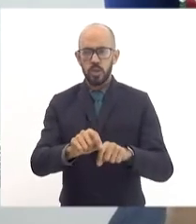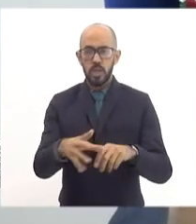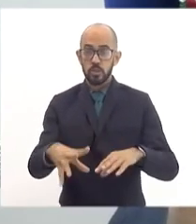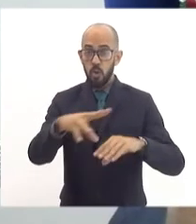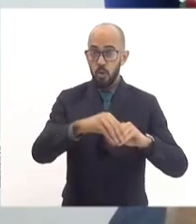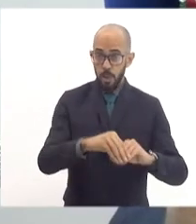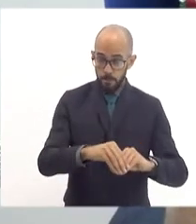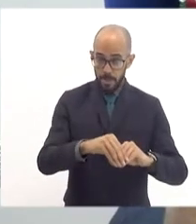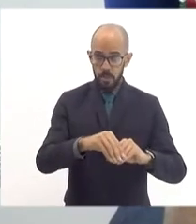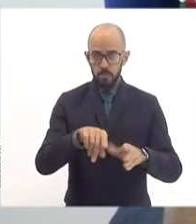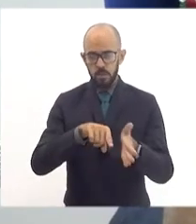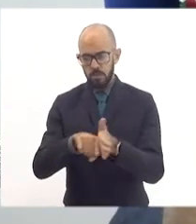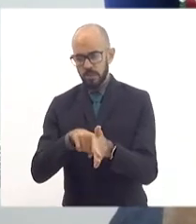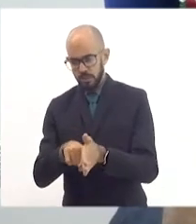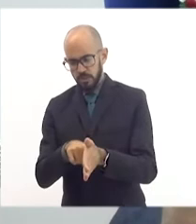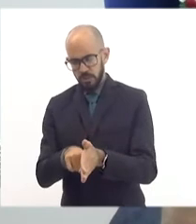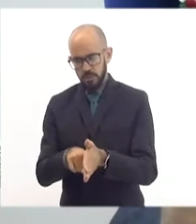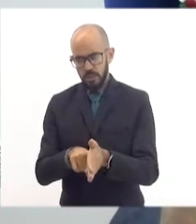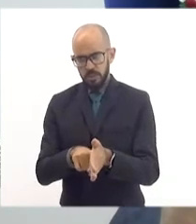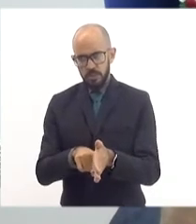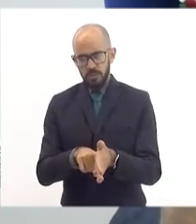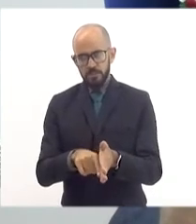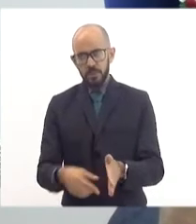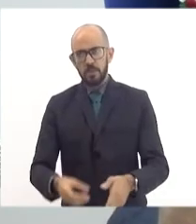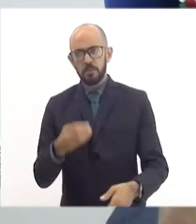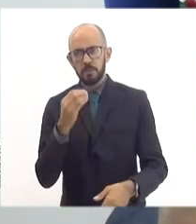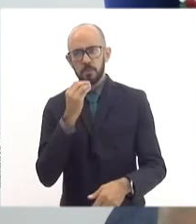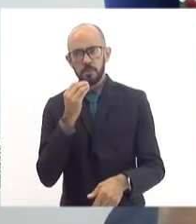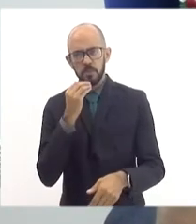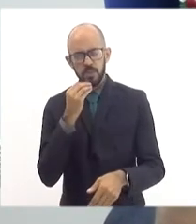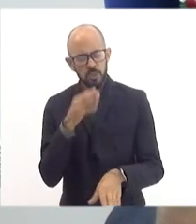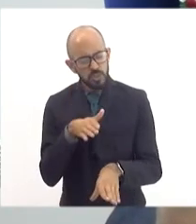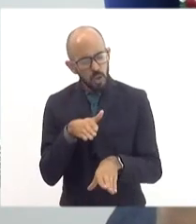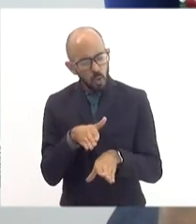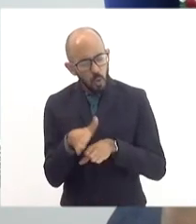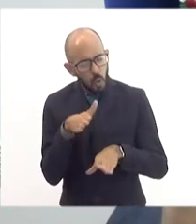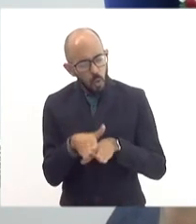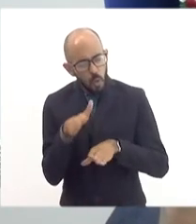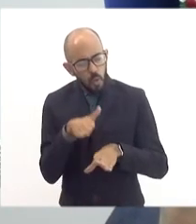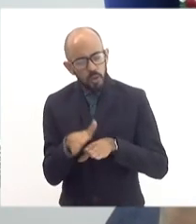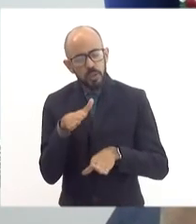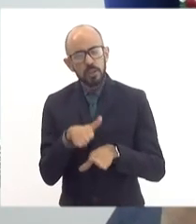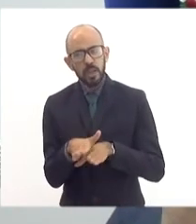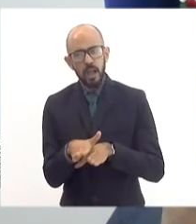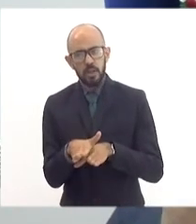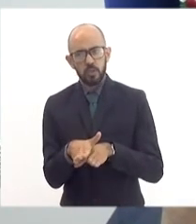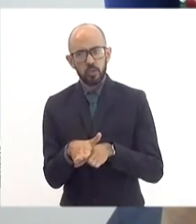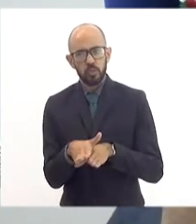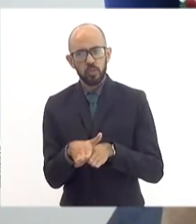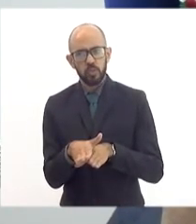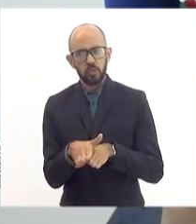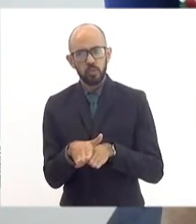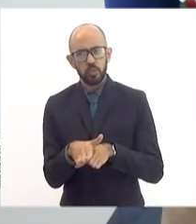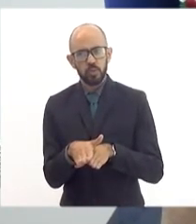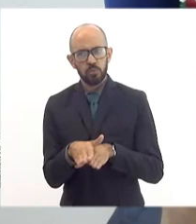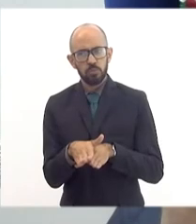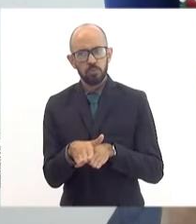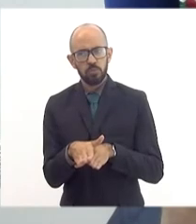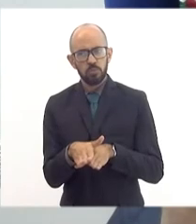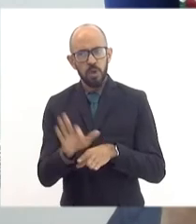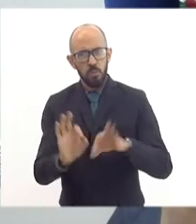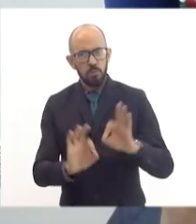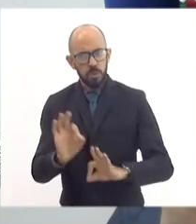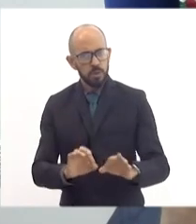à pesquisa devia ser norteado, viu, Nelson, por um plano estratégico